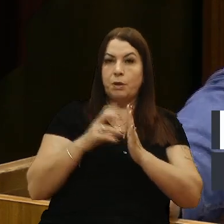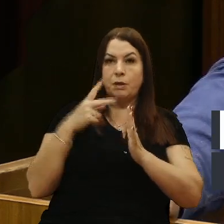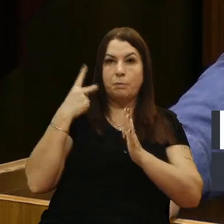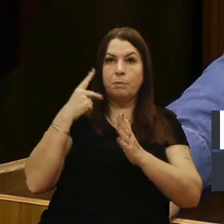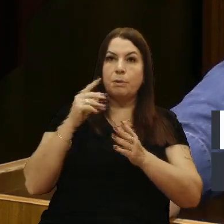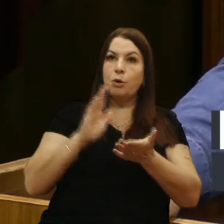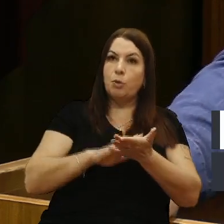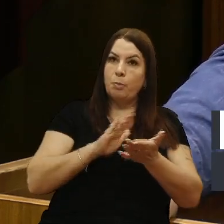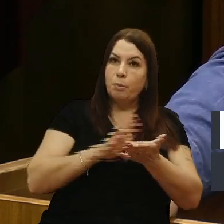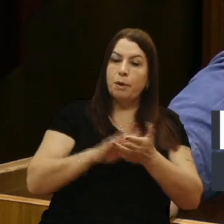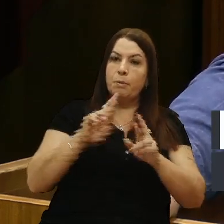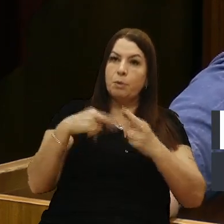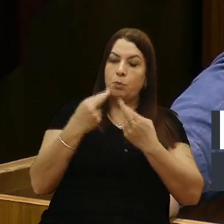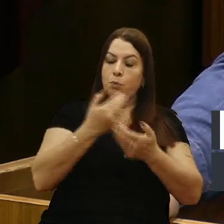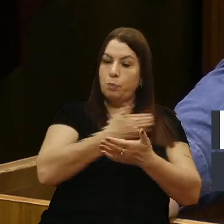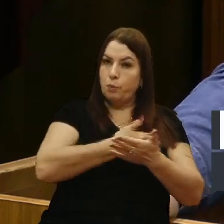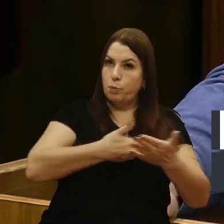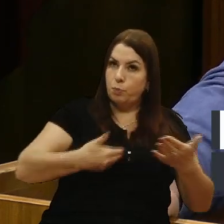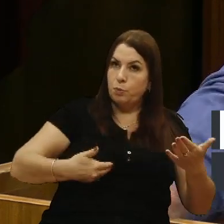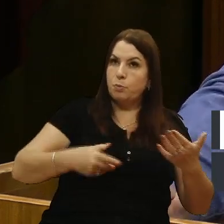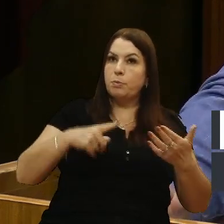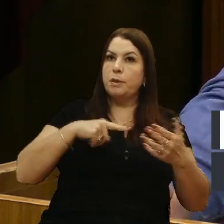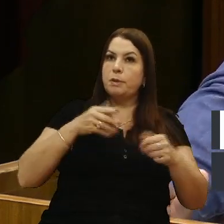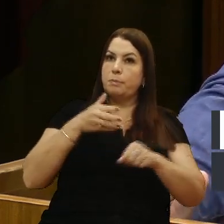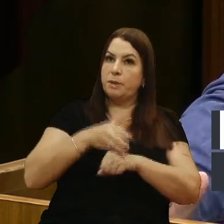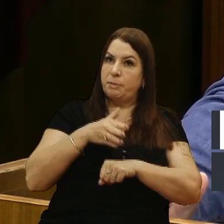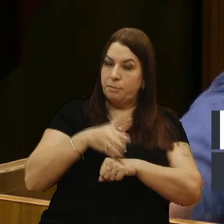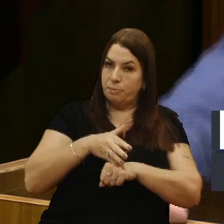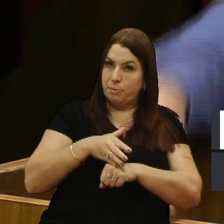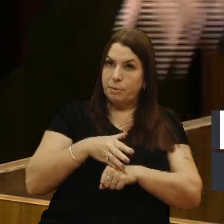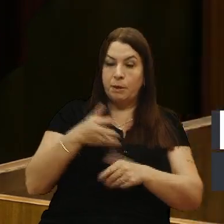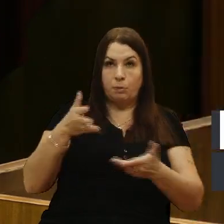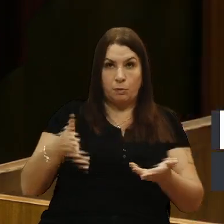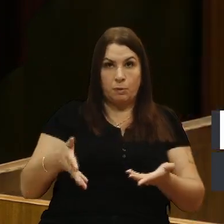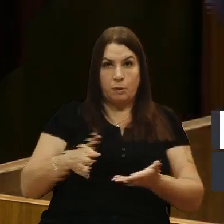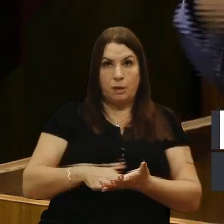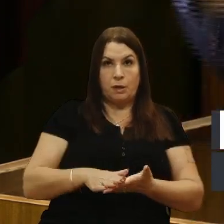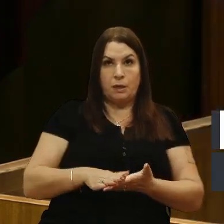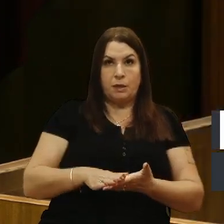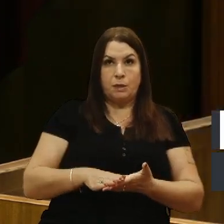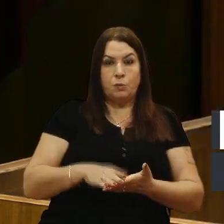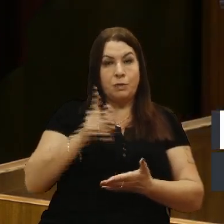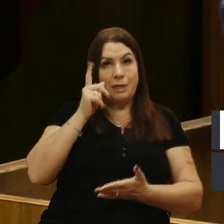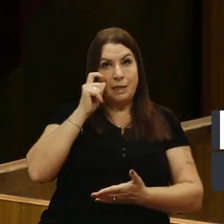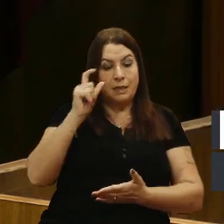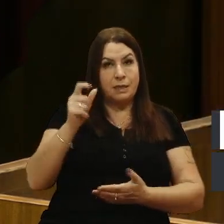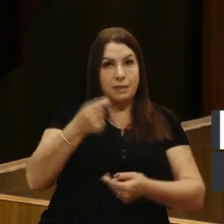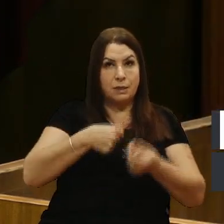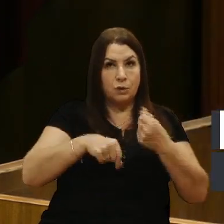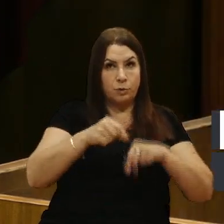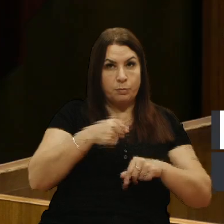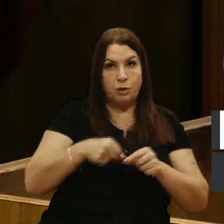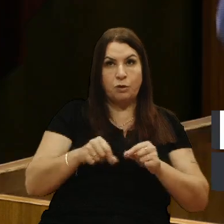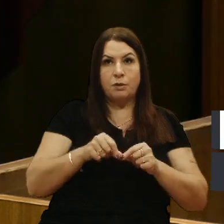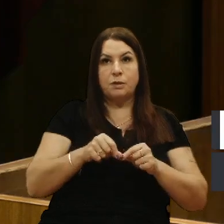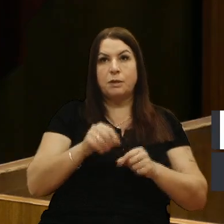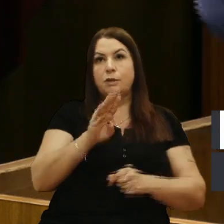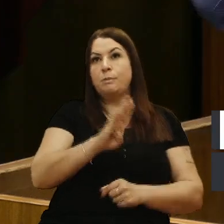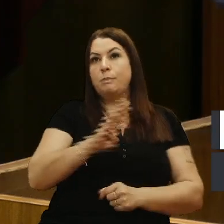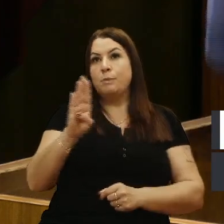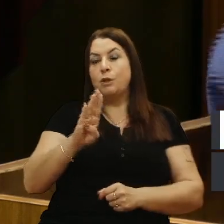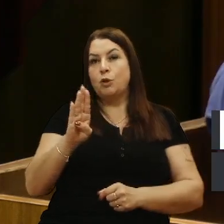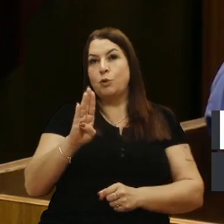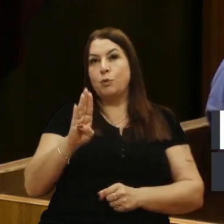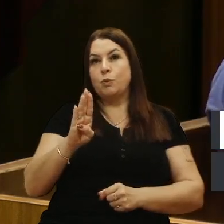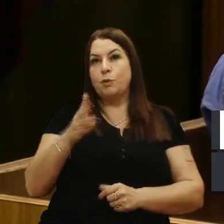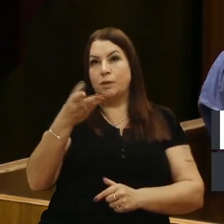cobrar para ter audiência pública, para ter participação. Agora, os interesses econômicos de bilhões que estarão